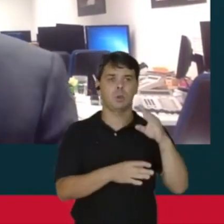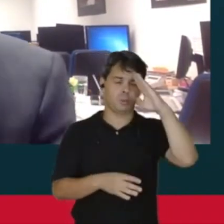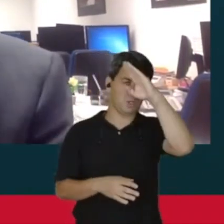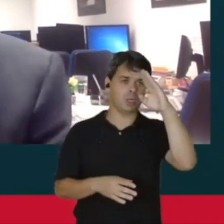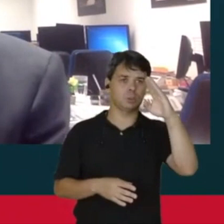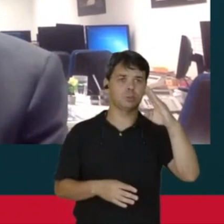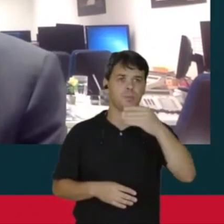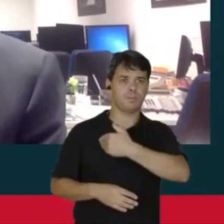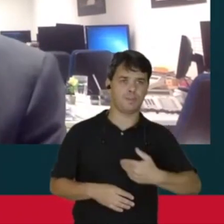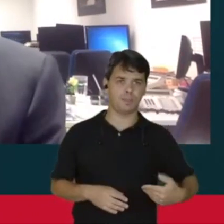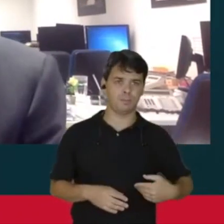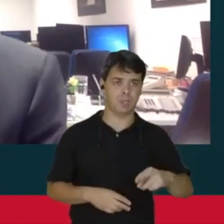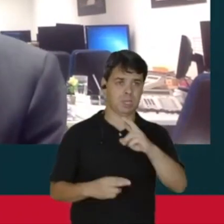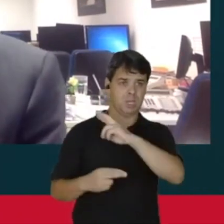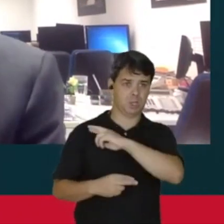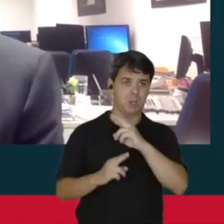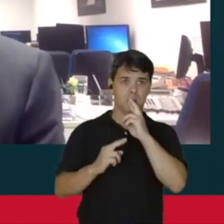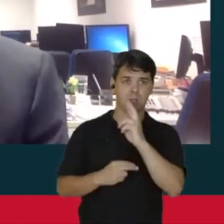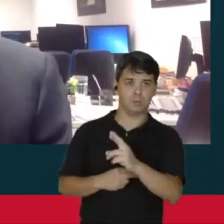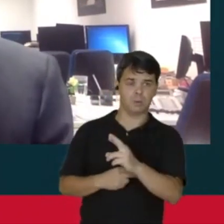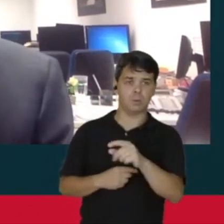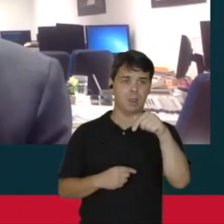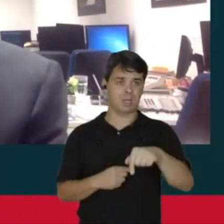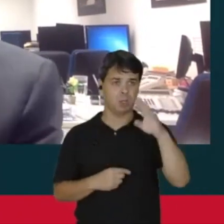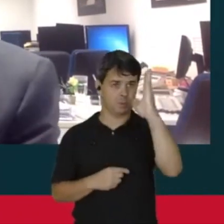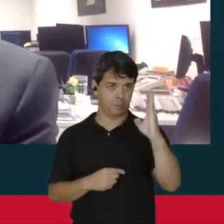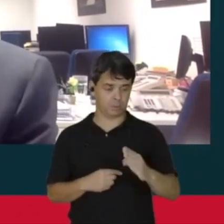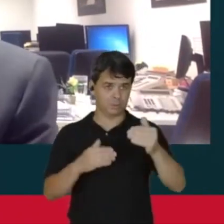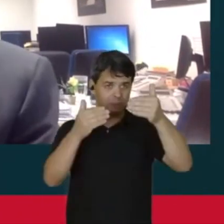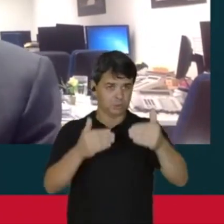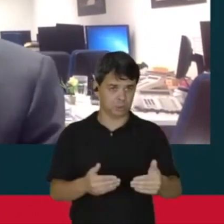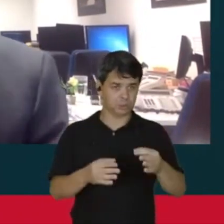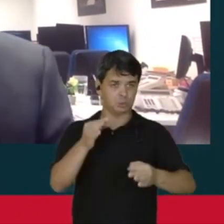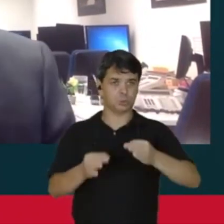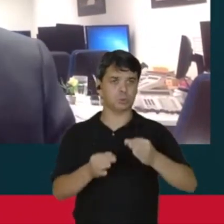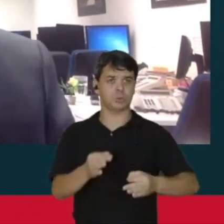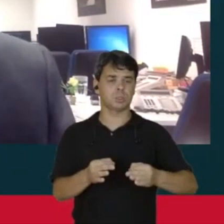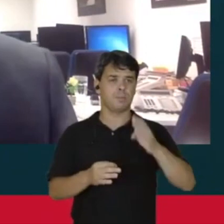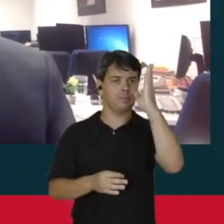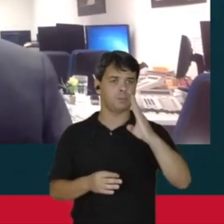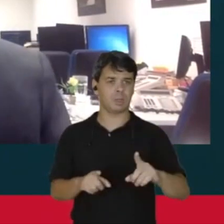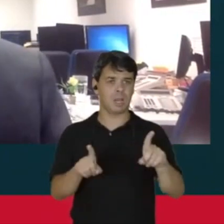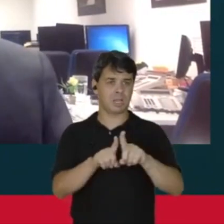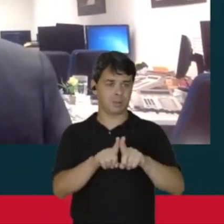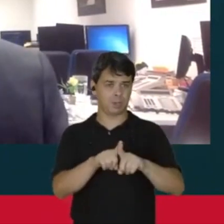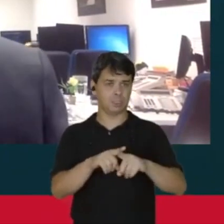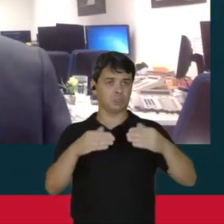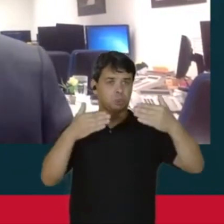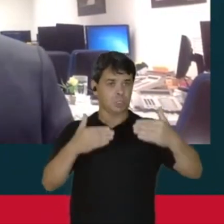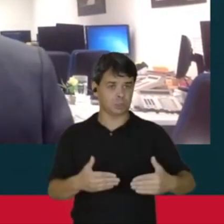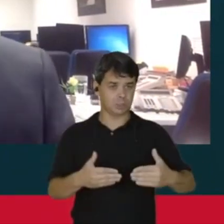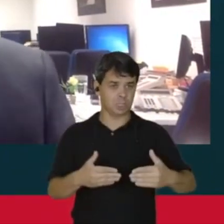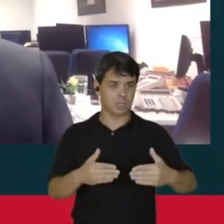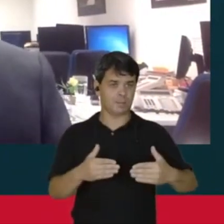vá responder aqui no Brasil, diante da Justiça e diante da Câmara dos Deputados, mas